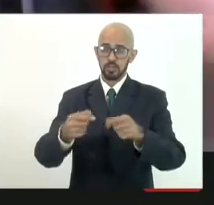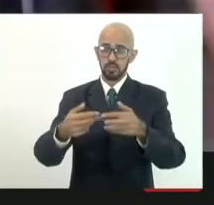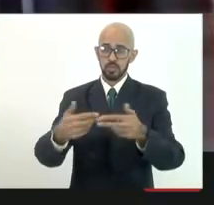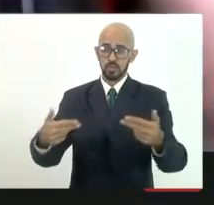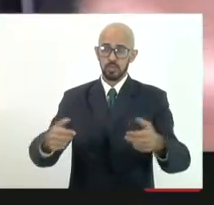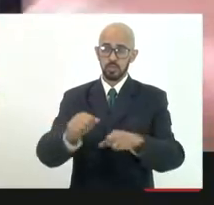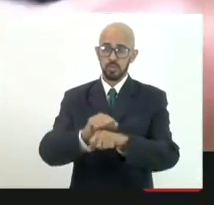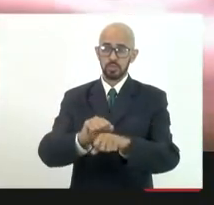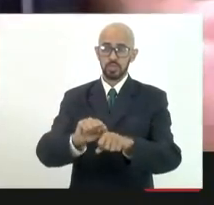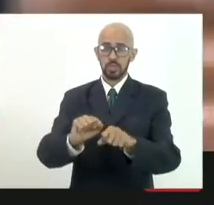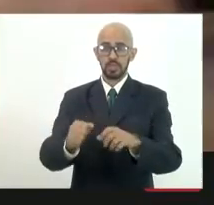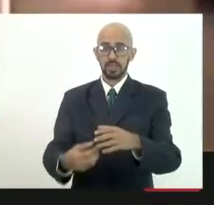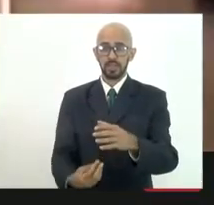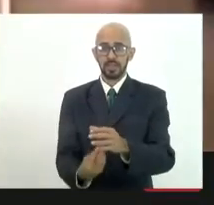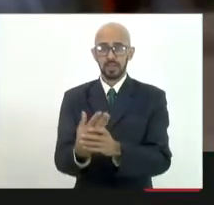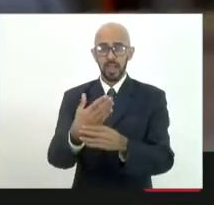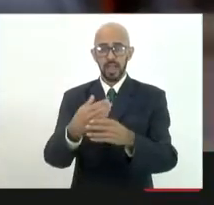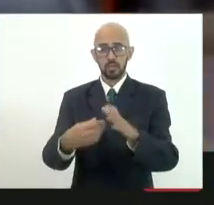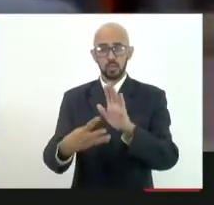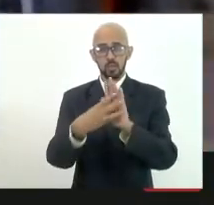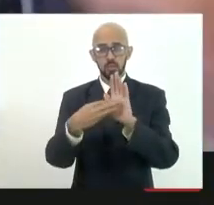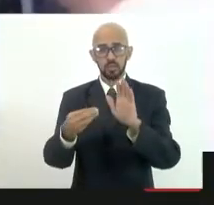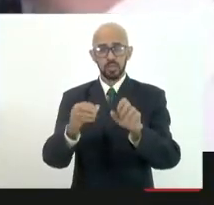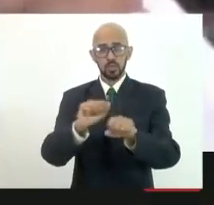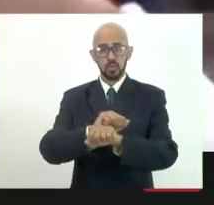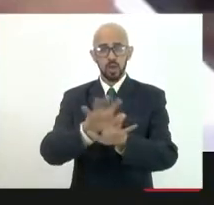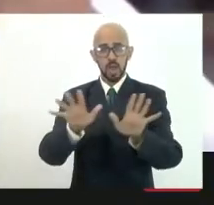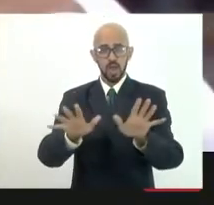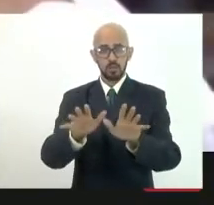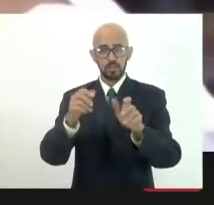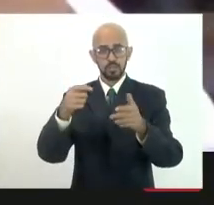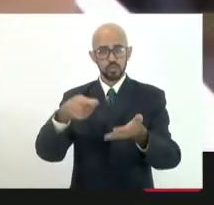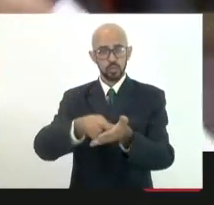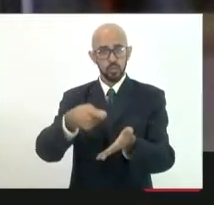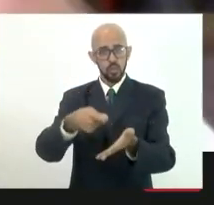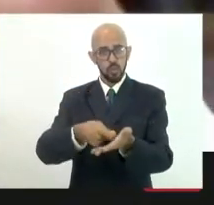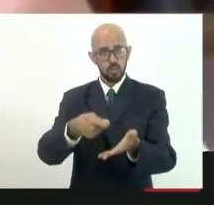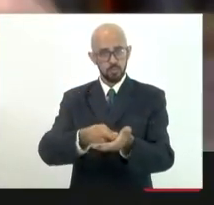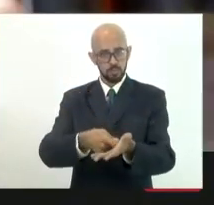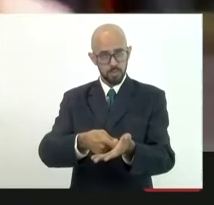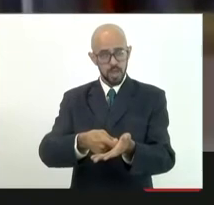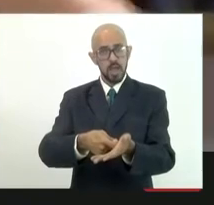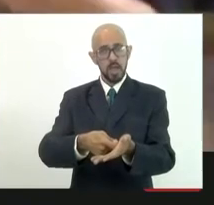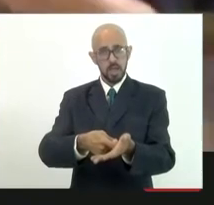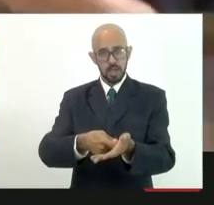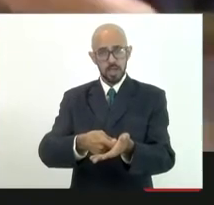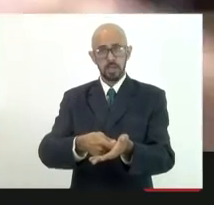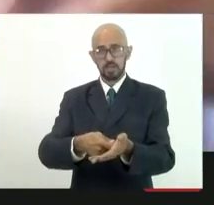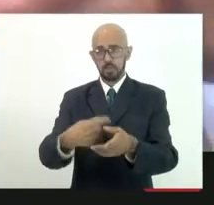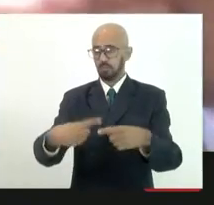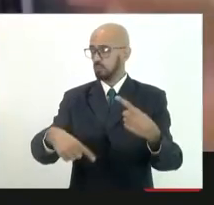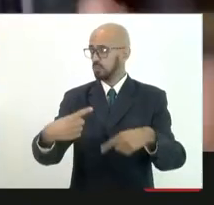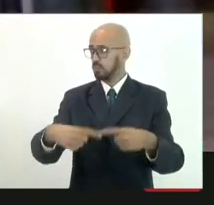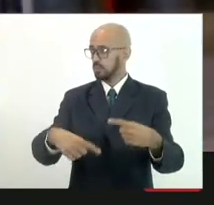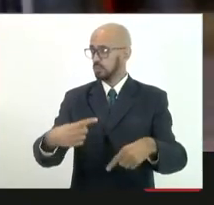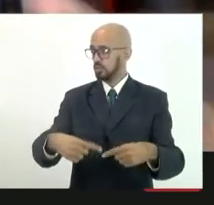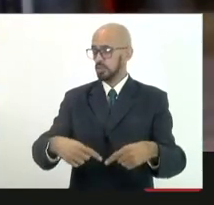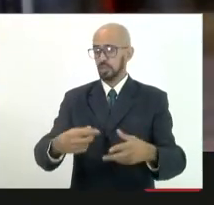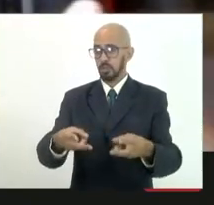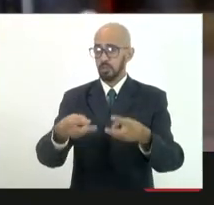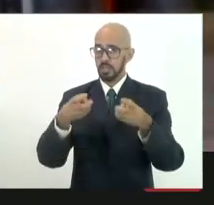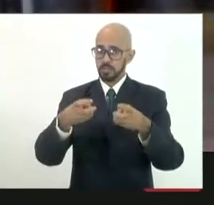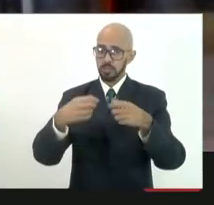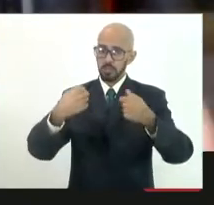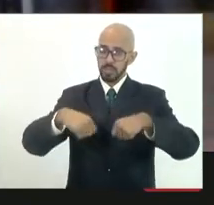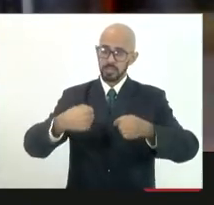totalmente formado e moldado para cobrar a efetividade dessa política. Então, eu vejo uma necessidade grande de se